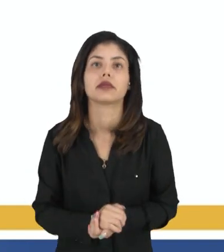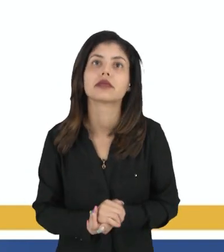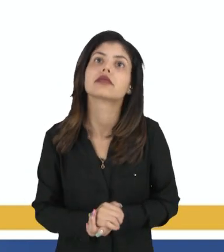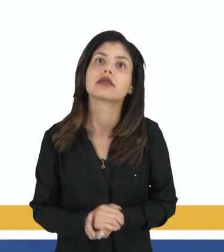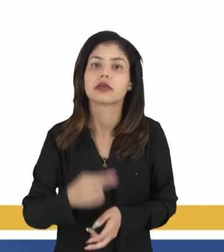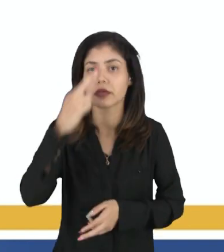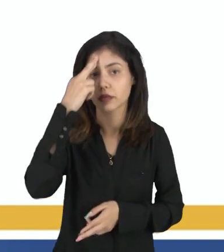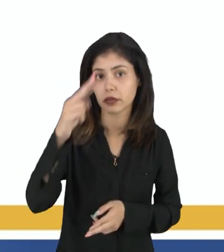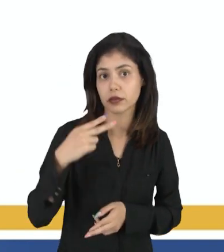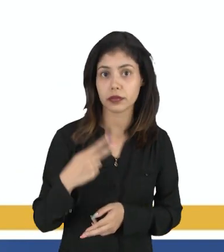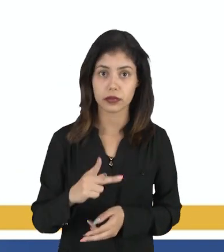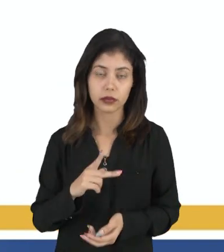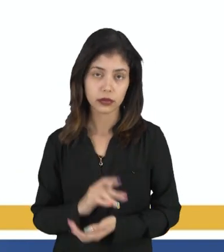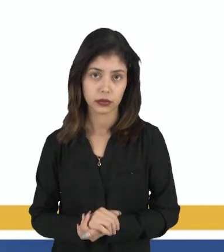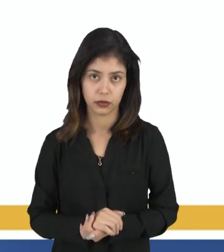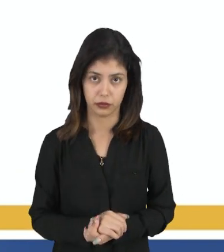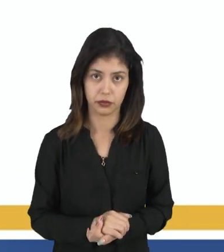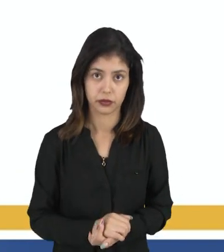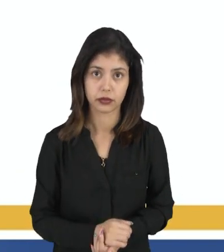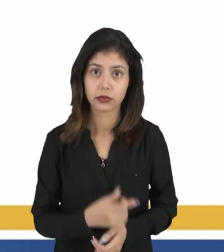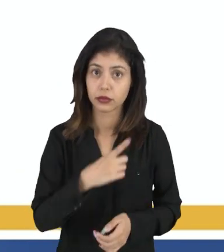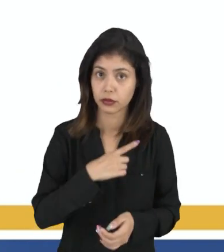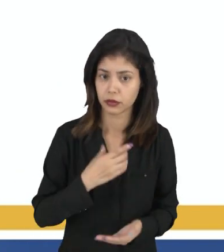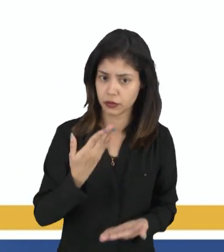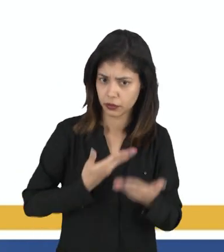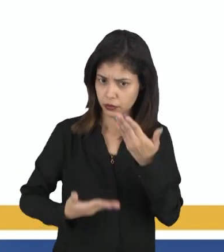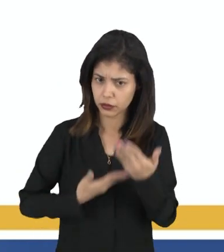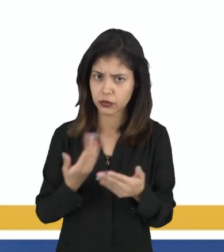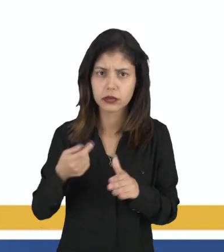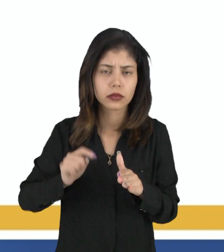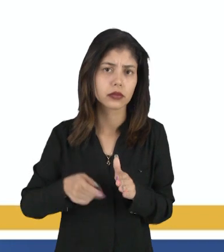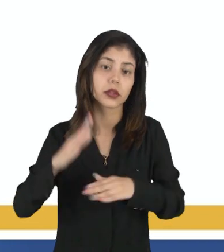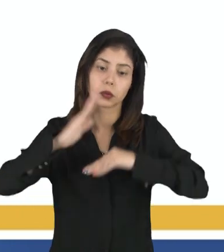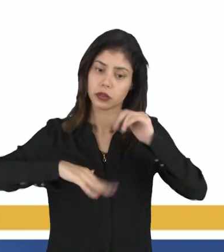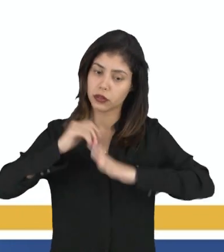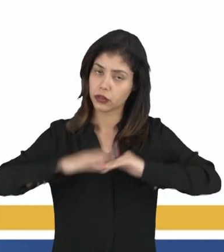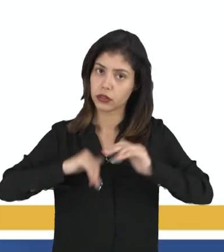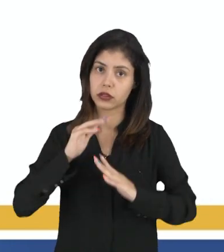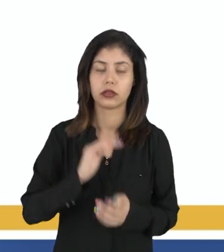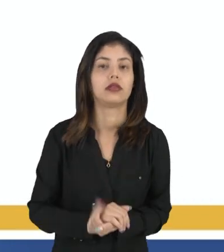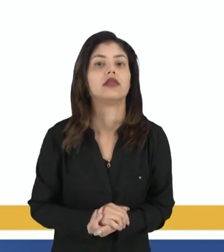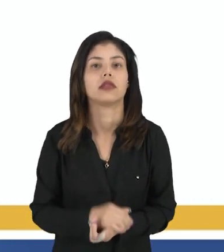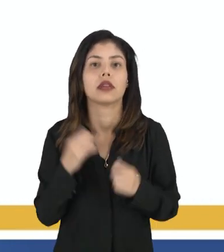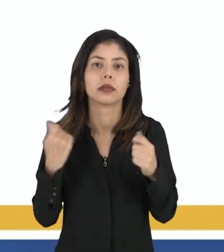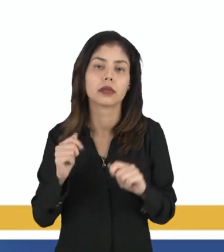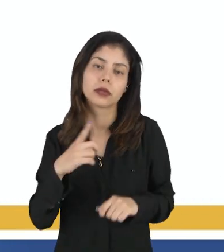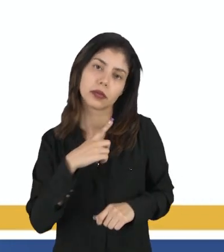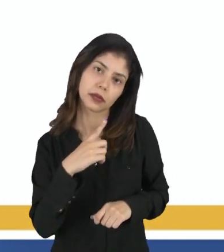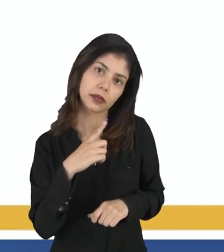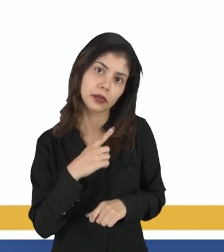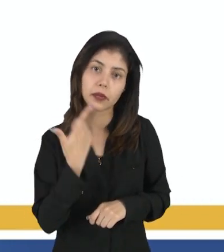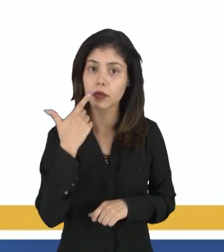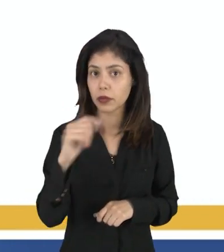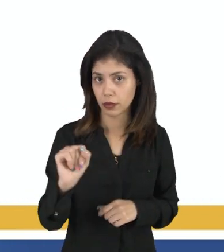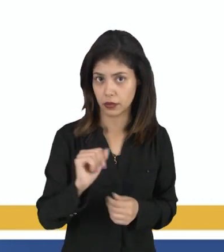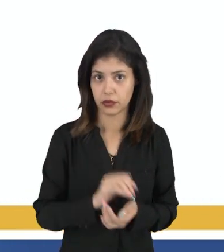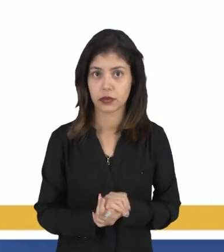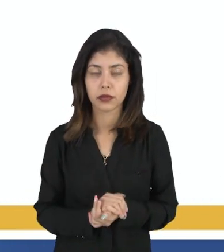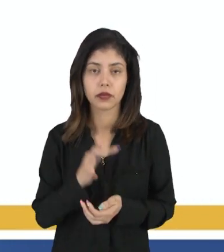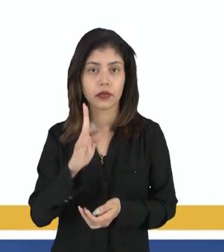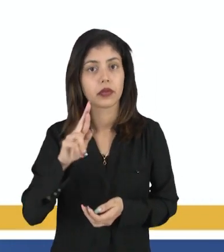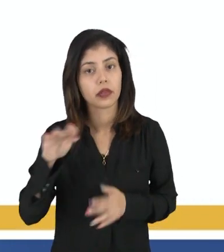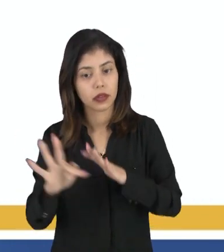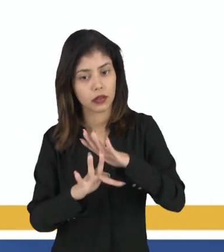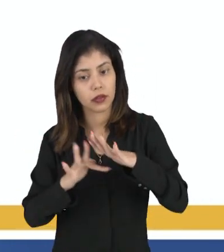que é chefe dele, eles têm um relacionamento profissional, então ele teve que utilizar a linguagem